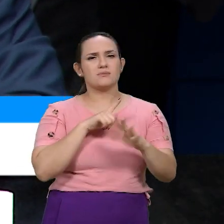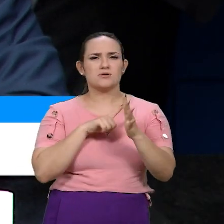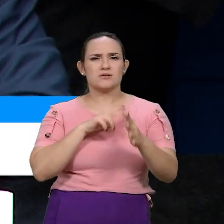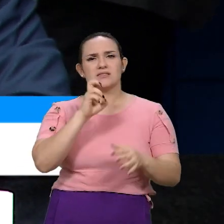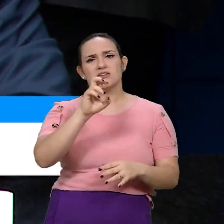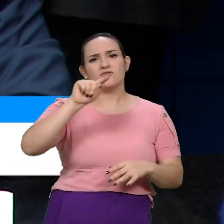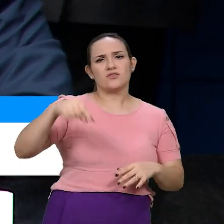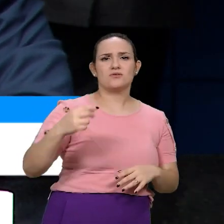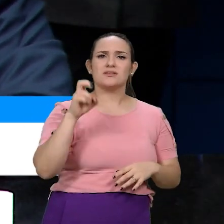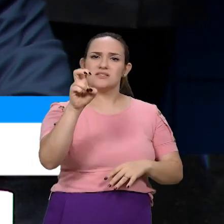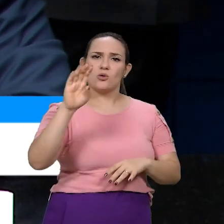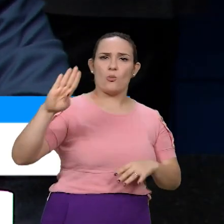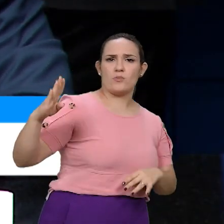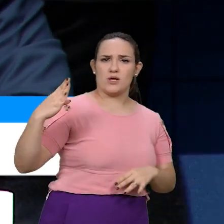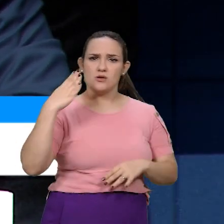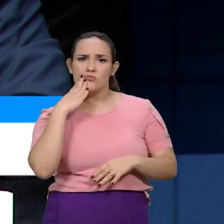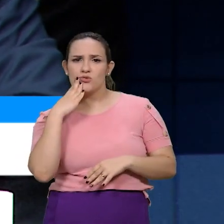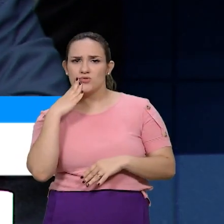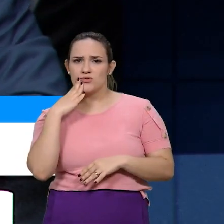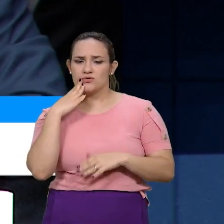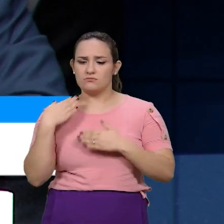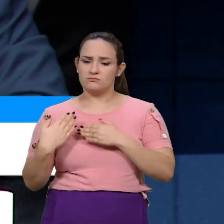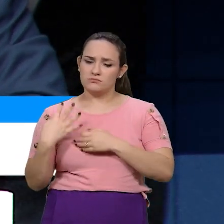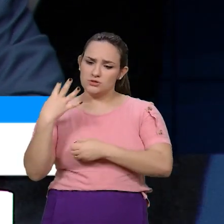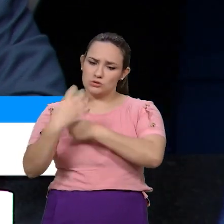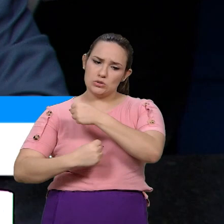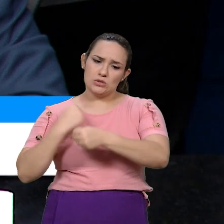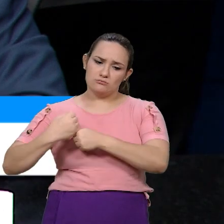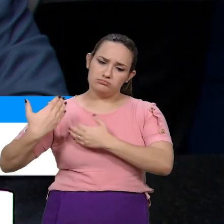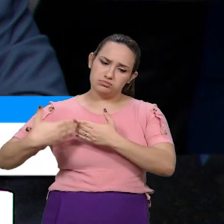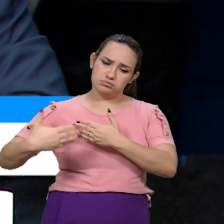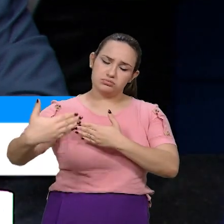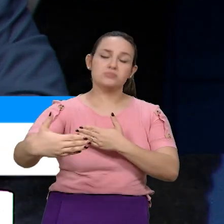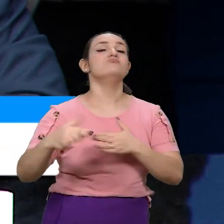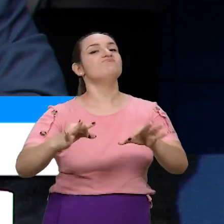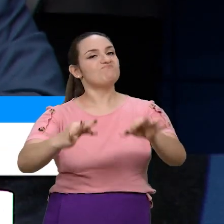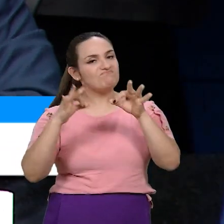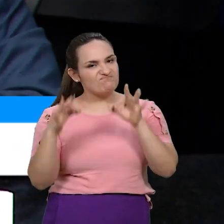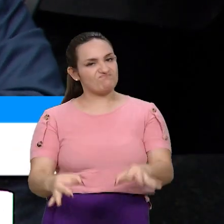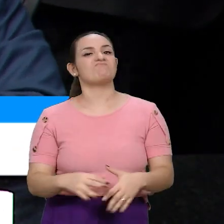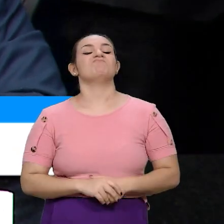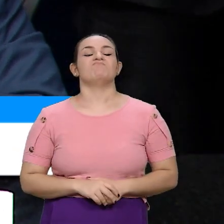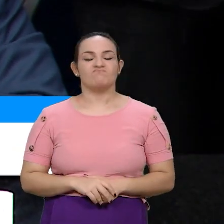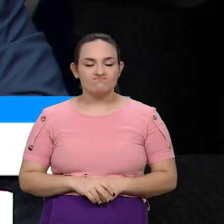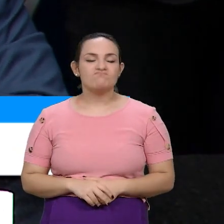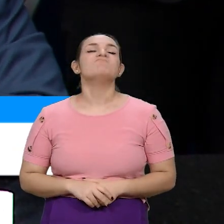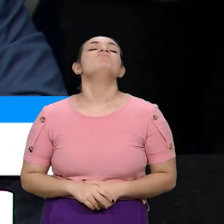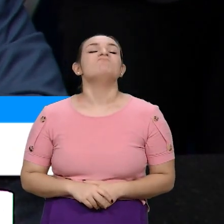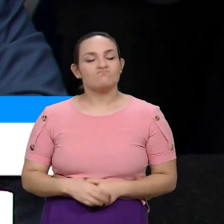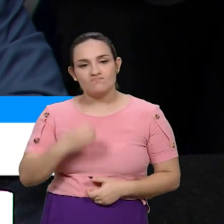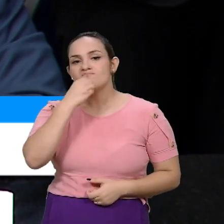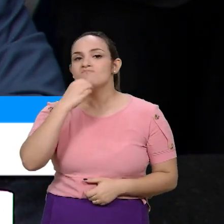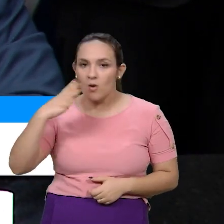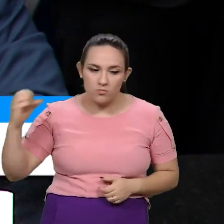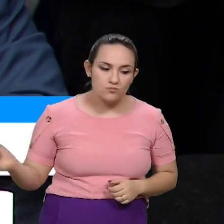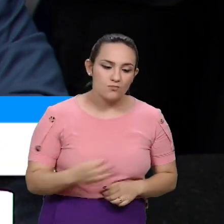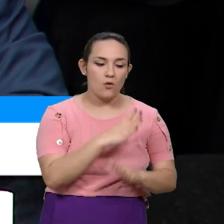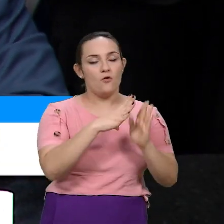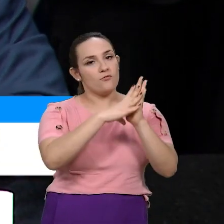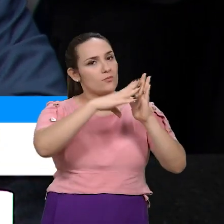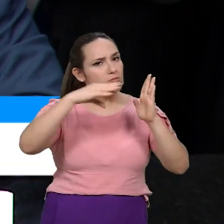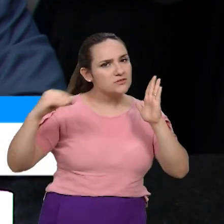de 5,5 bilhões, Paulo, para os próximos 4 anos, e isso com certeza esse